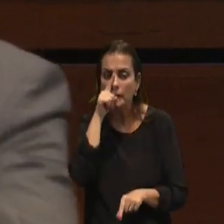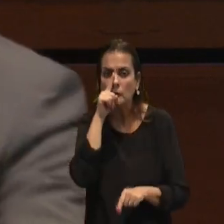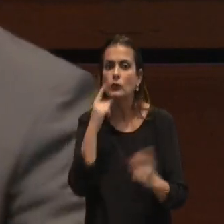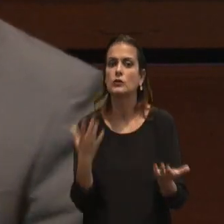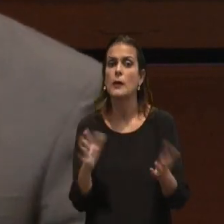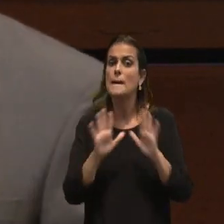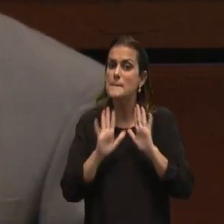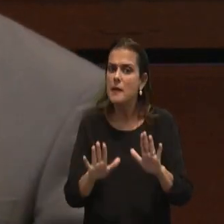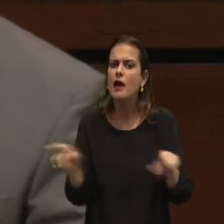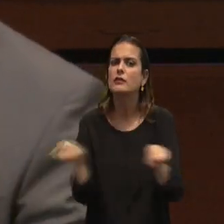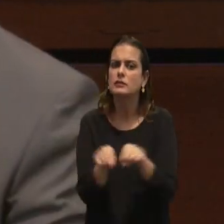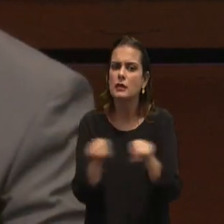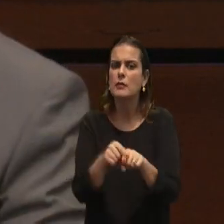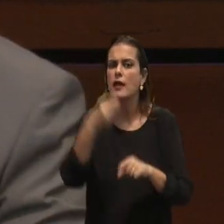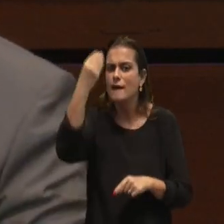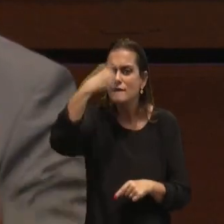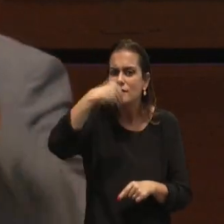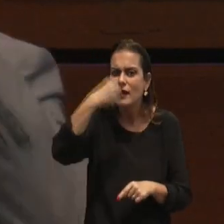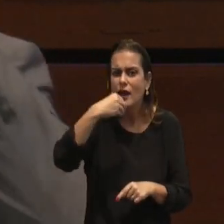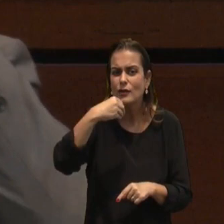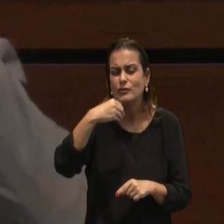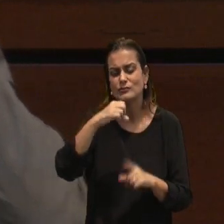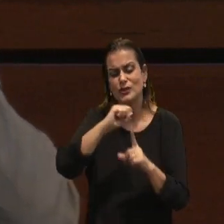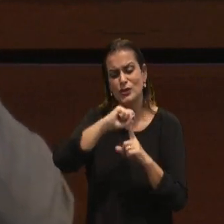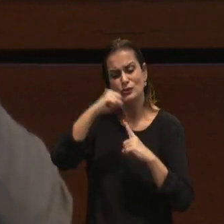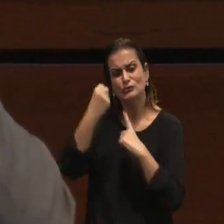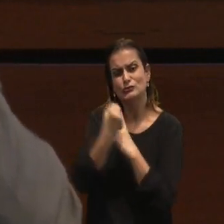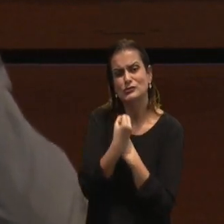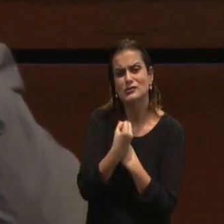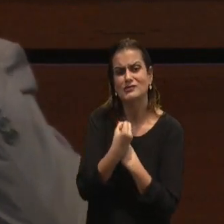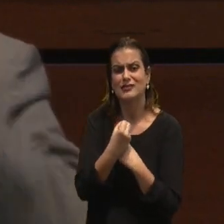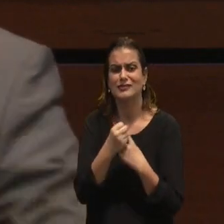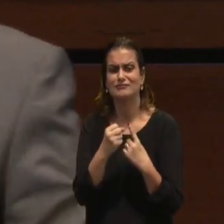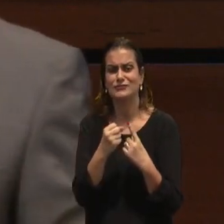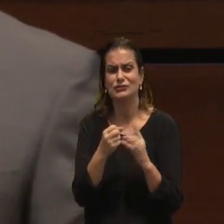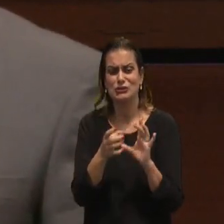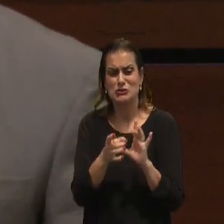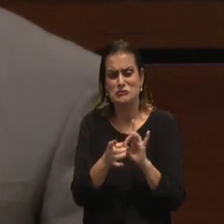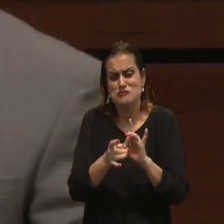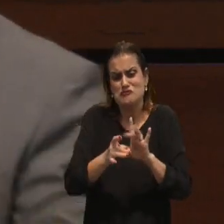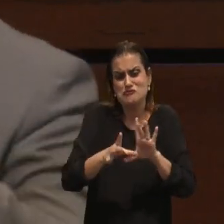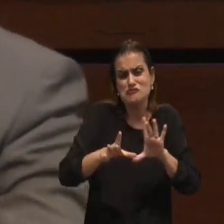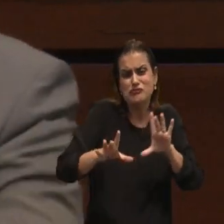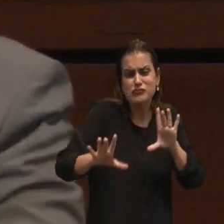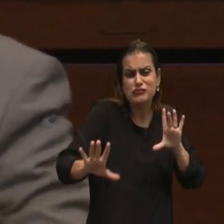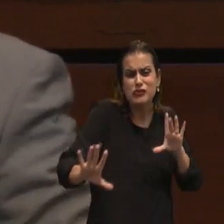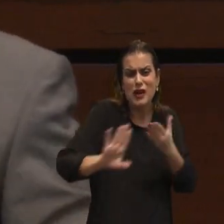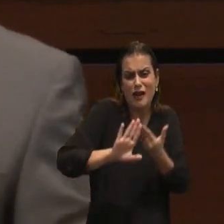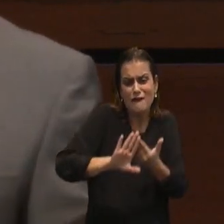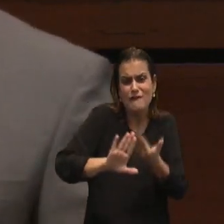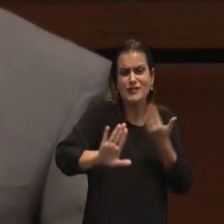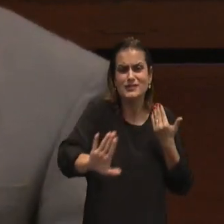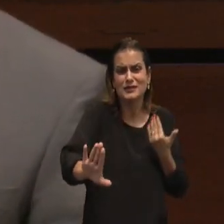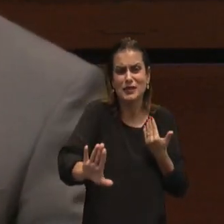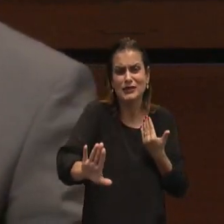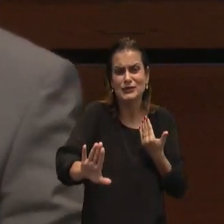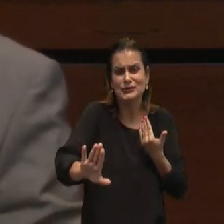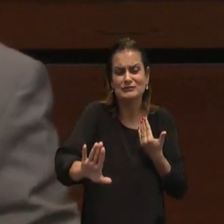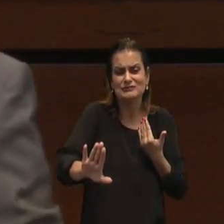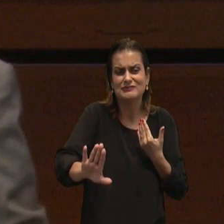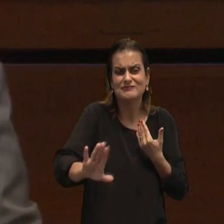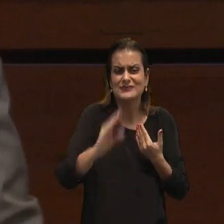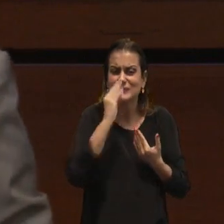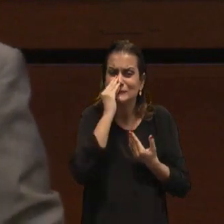Mas também há um enfraquecimento das relações sociais. O distanciamento, ela provoca esse distanciamento